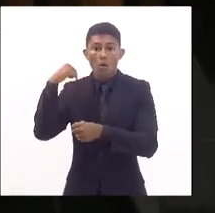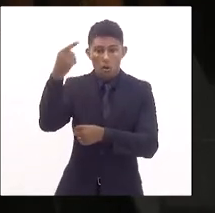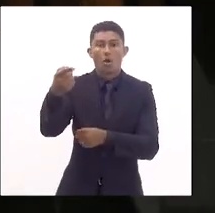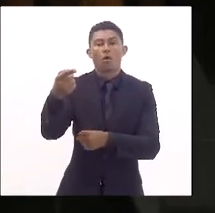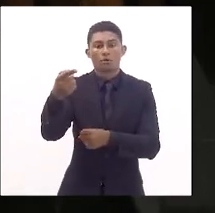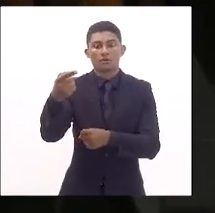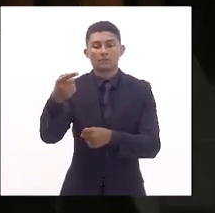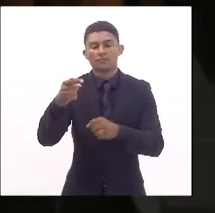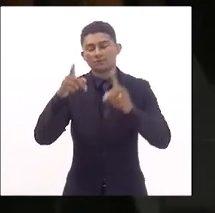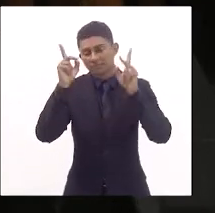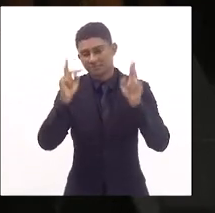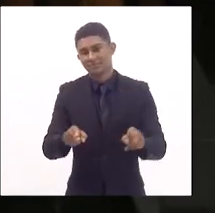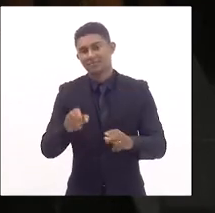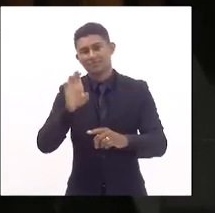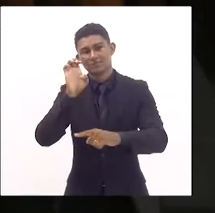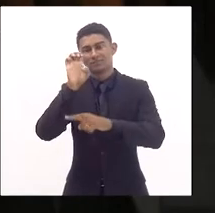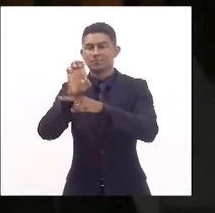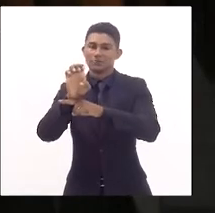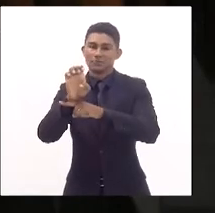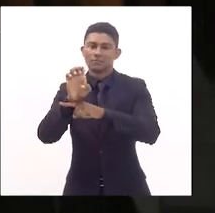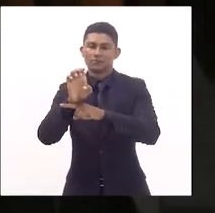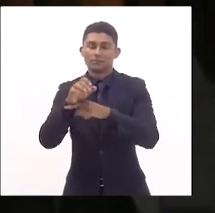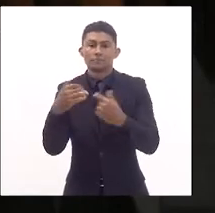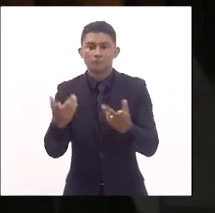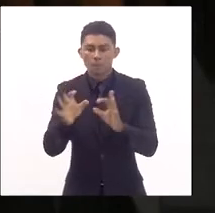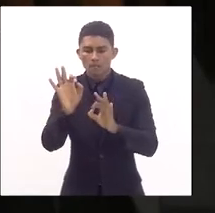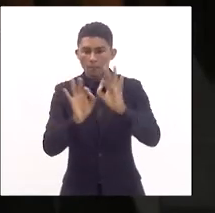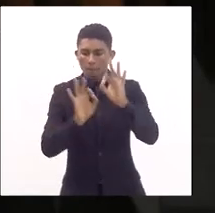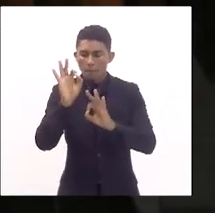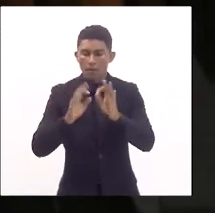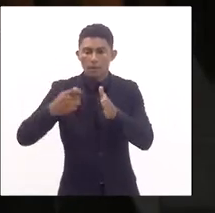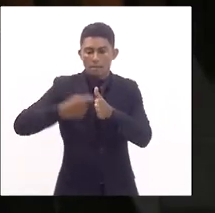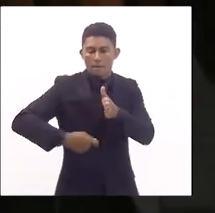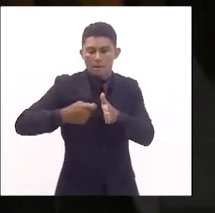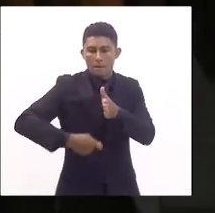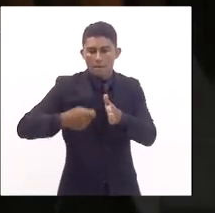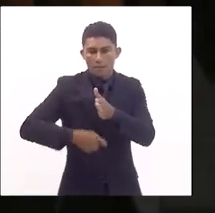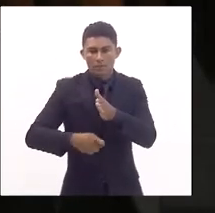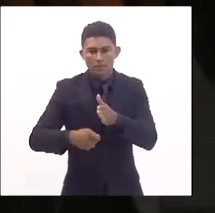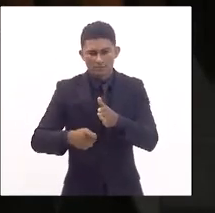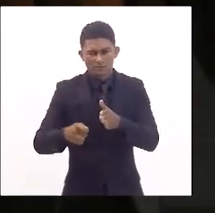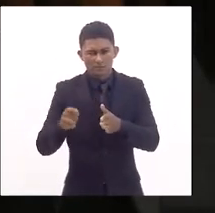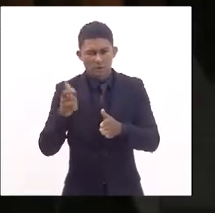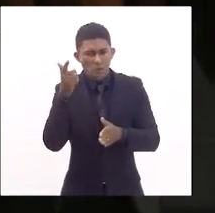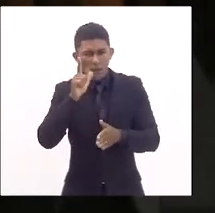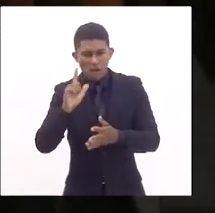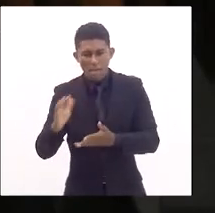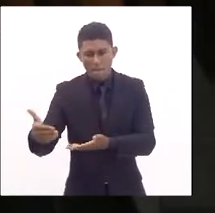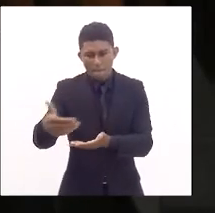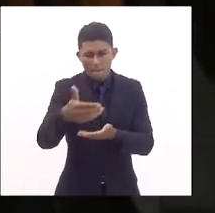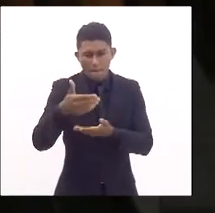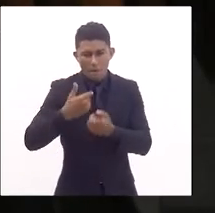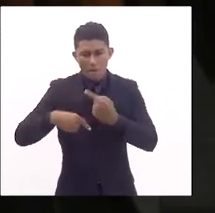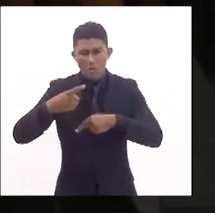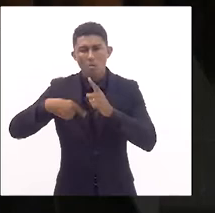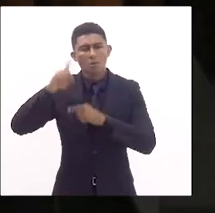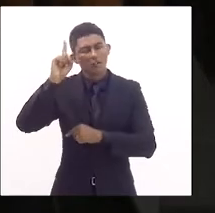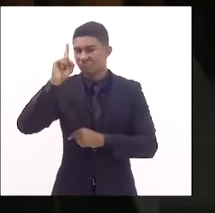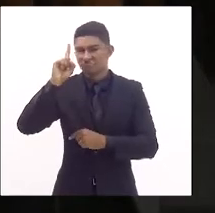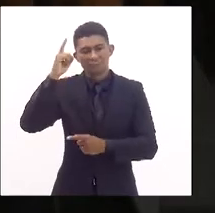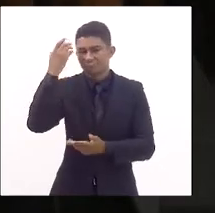para o estava no planejamento tributário ele não vai ganhar ele vai perder então por via de consequência